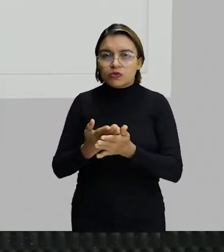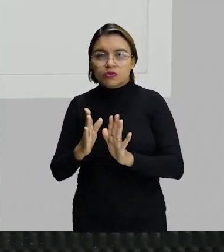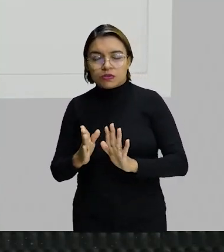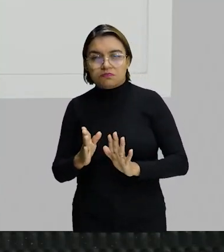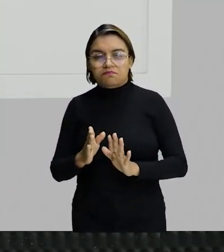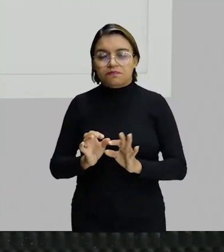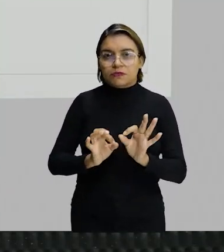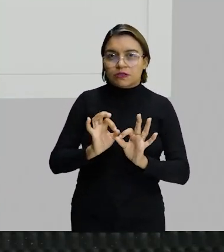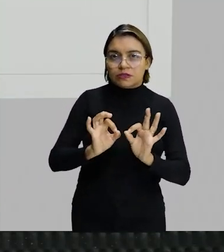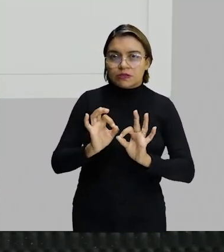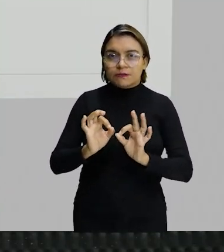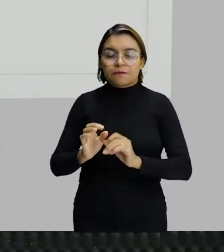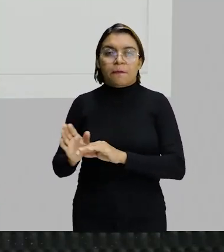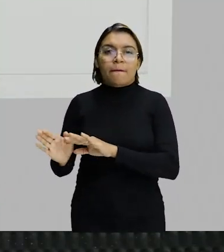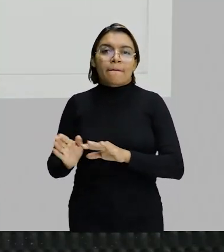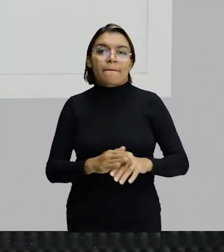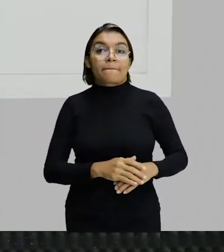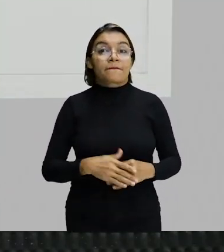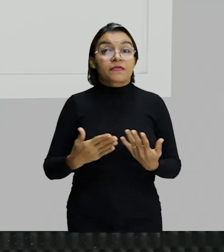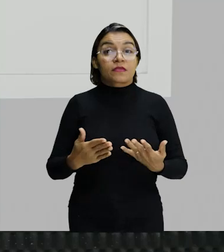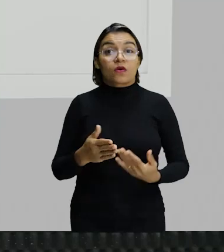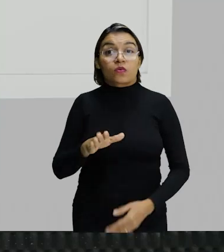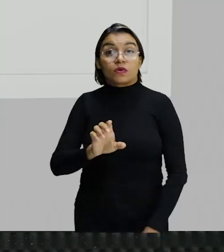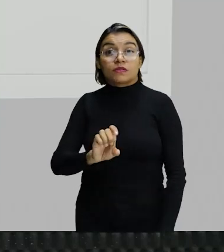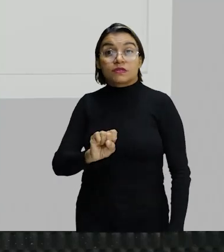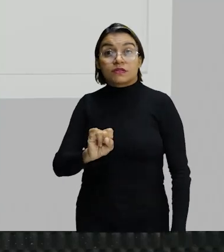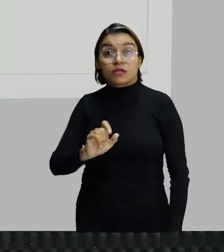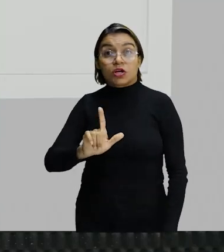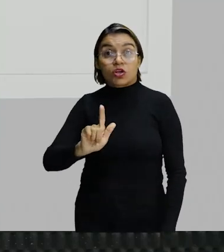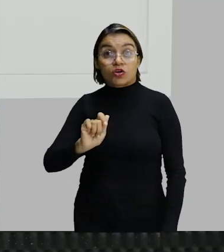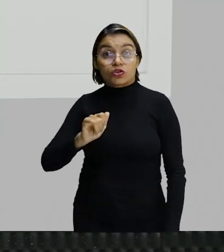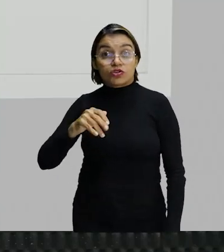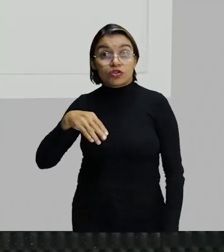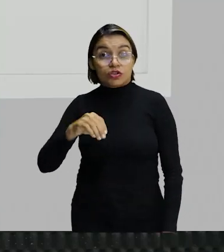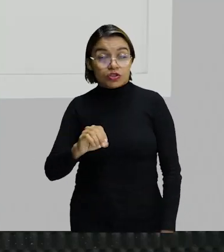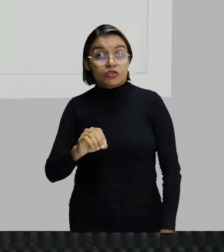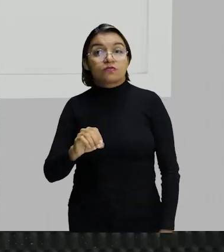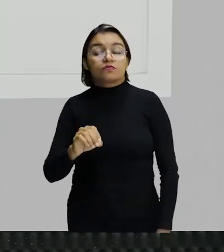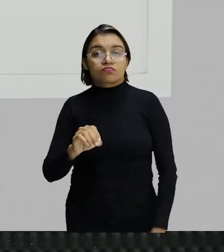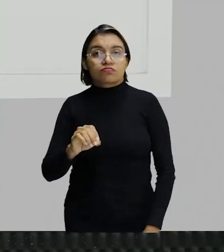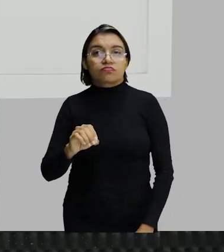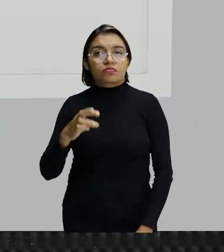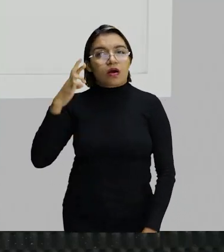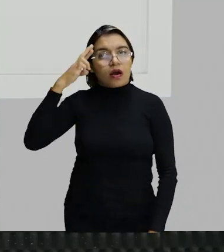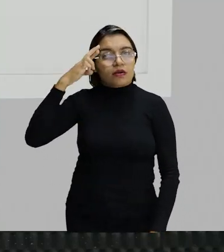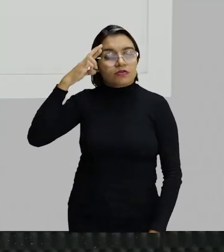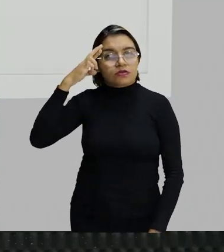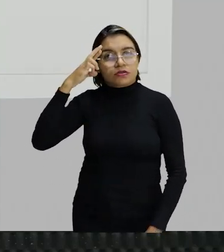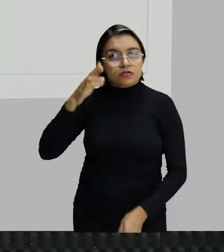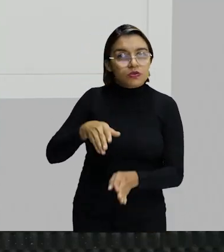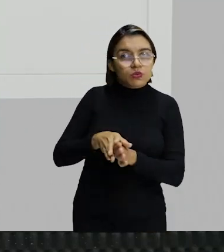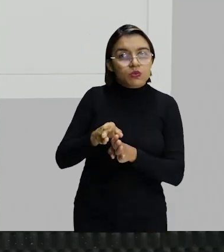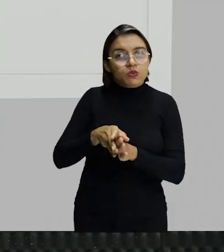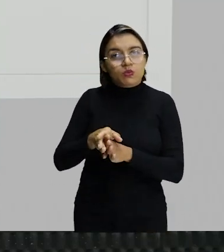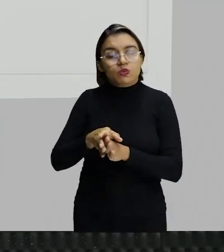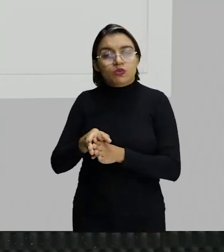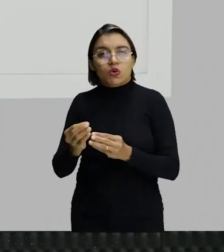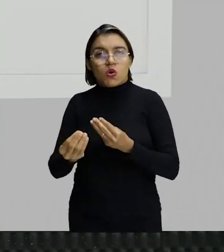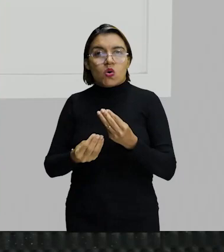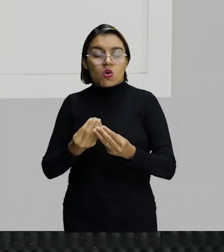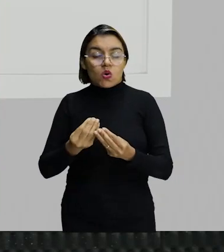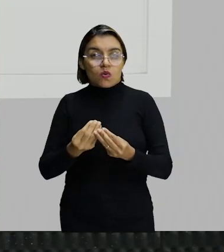certo? Então o silogismo, ele vai orientar o nosso raciocínio, ok? Se ele vai orientar o nosso raciocínio, ele